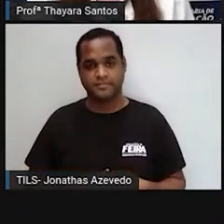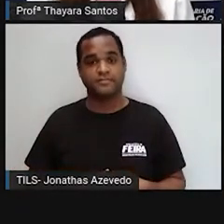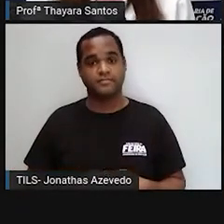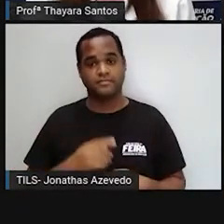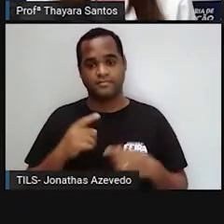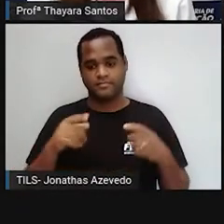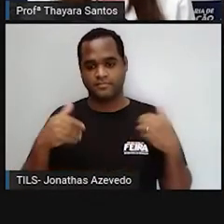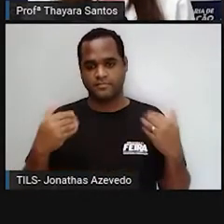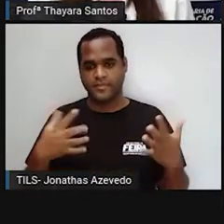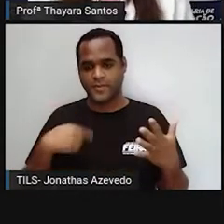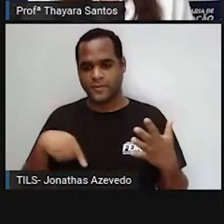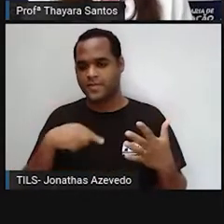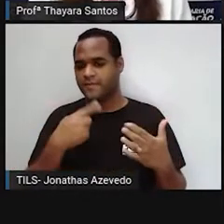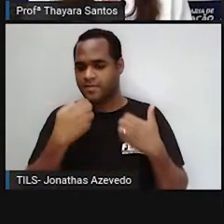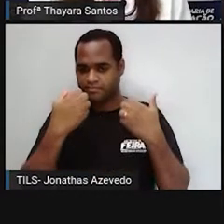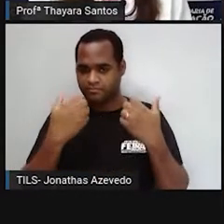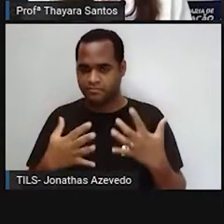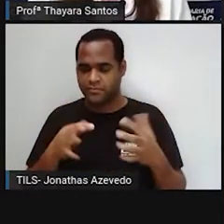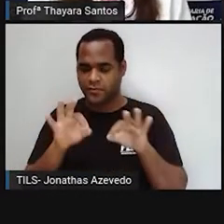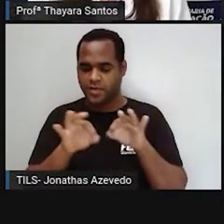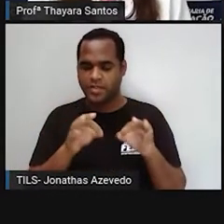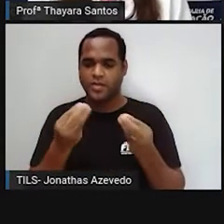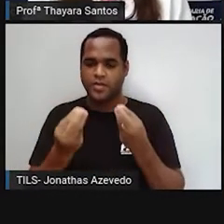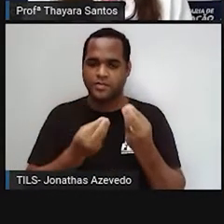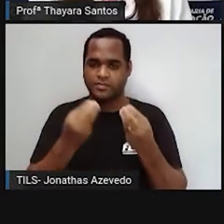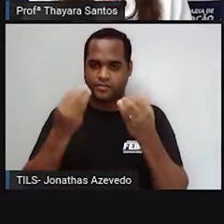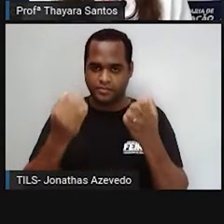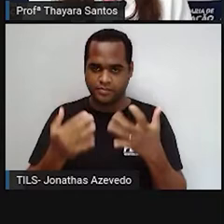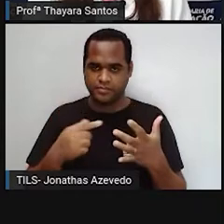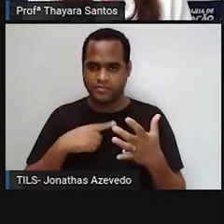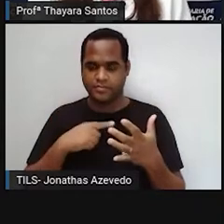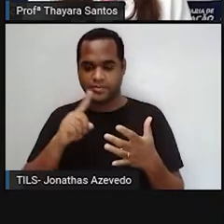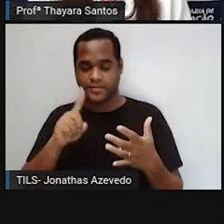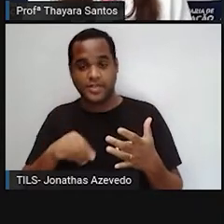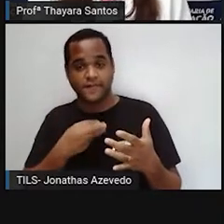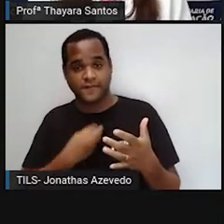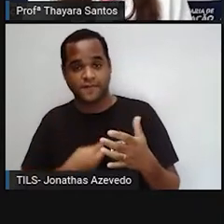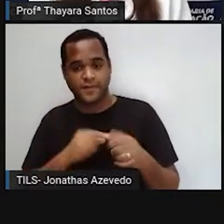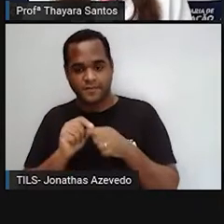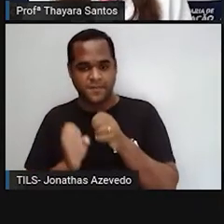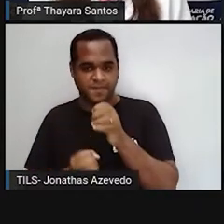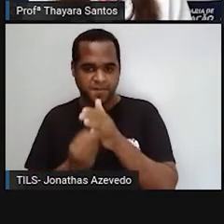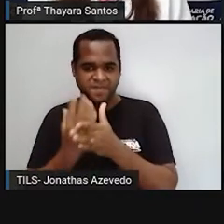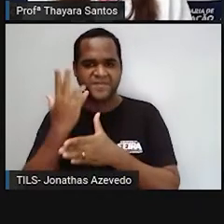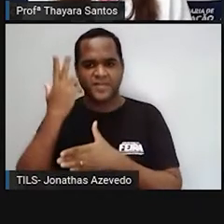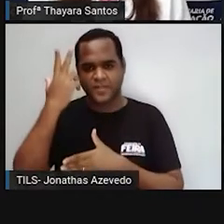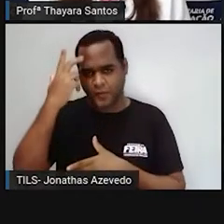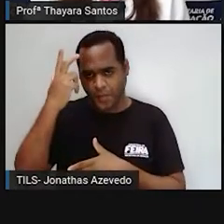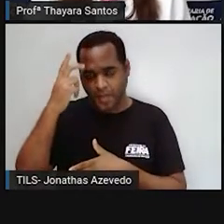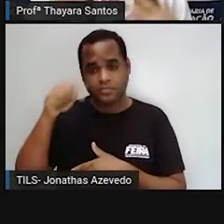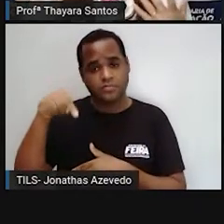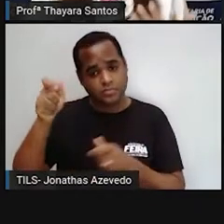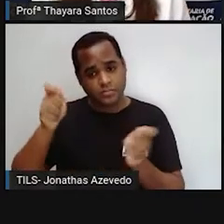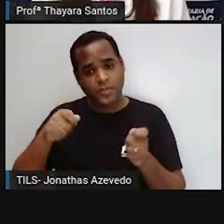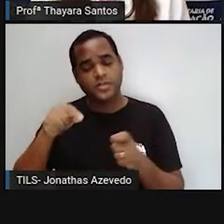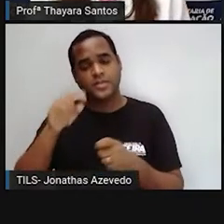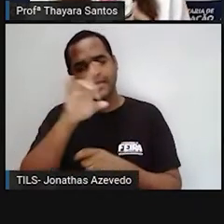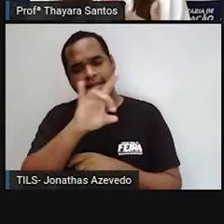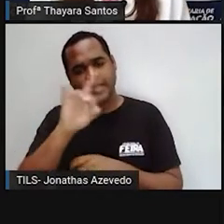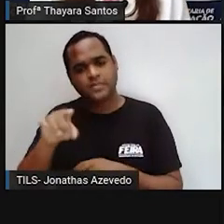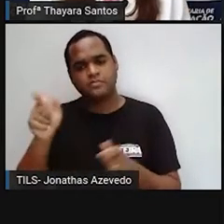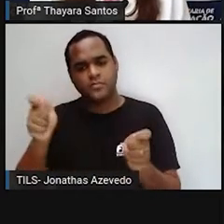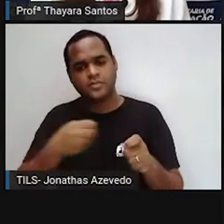Então, vamos começar falando sobre reprodução. Então, a reprodução é um mecanismo que ele é natural, pelo qual todos os seres